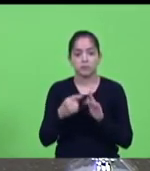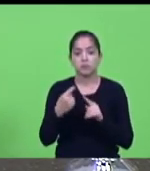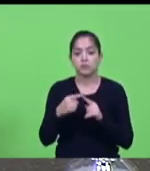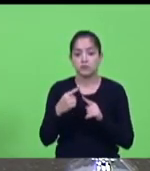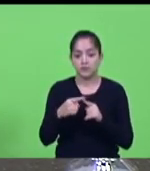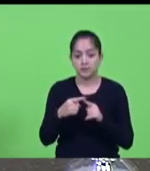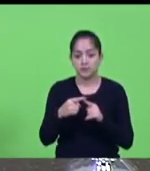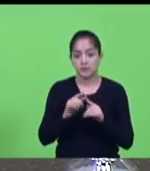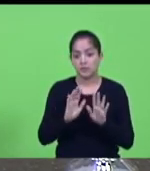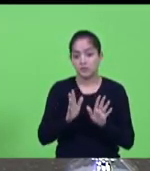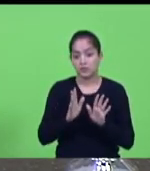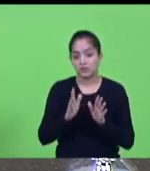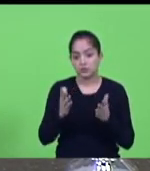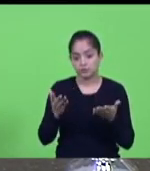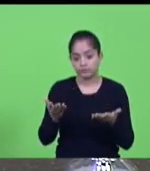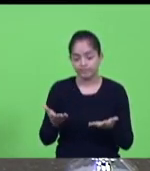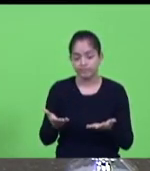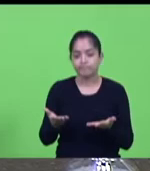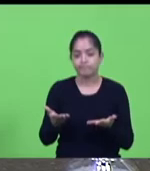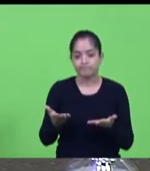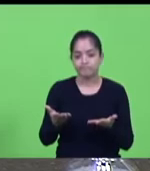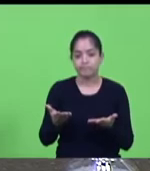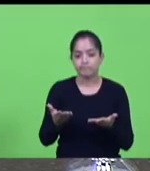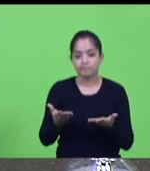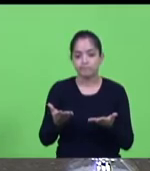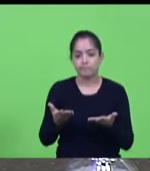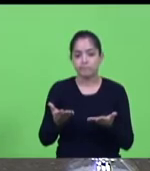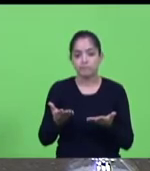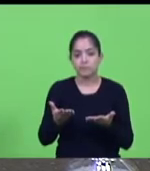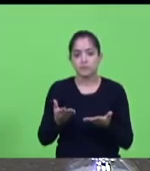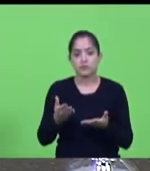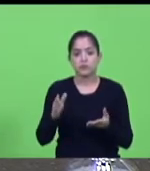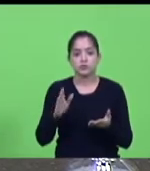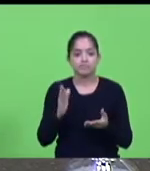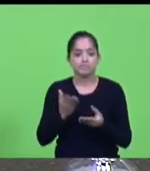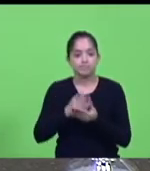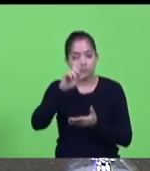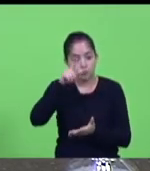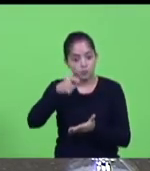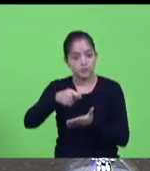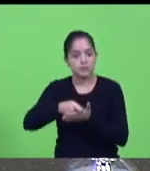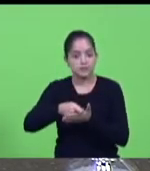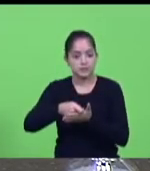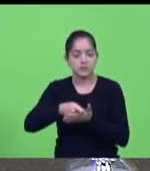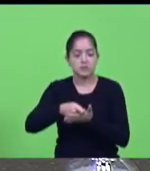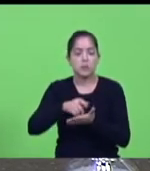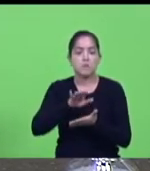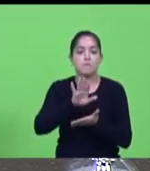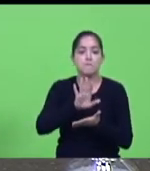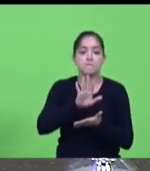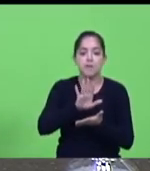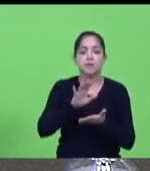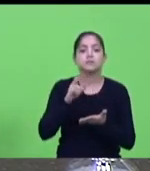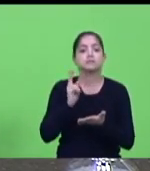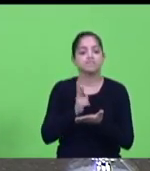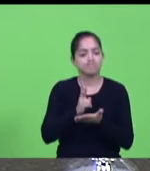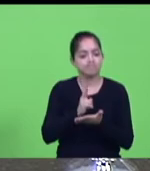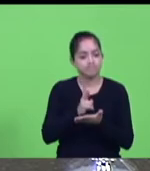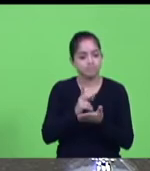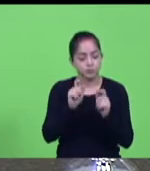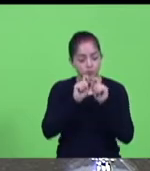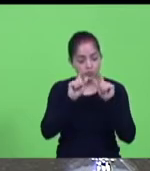já que se trata ainda de uma liminar. Portanto, precisamos continuar